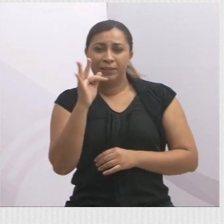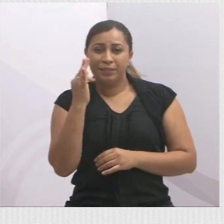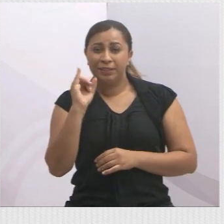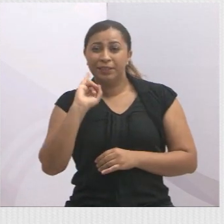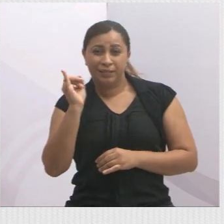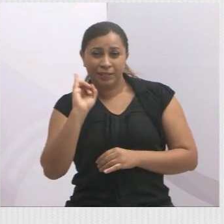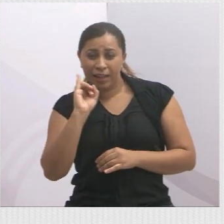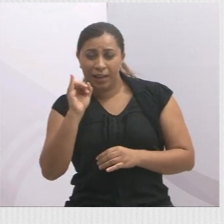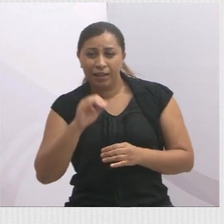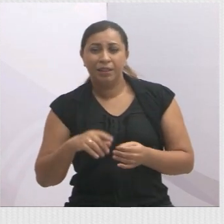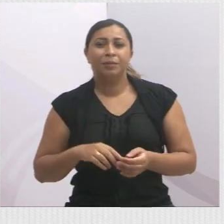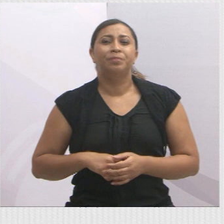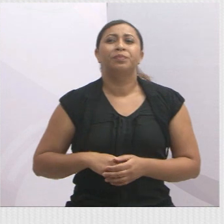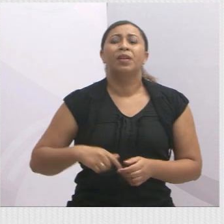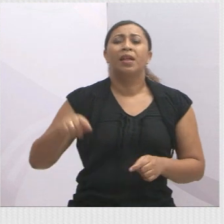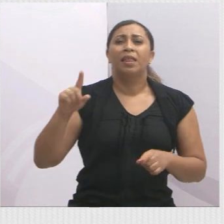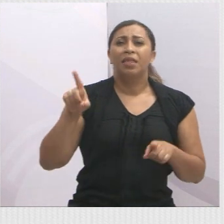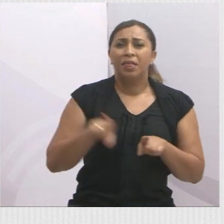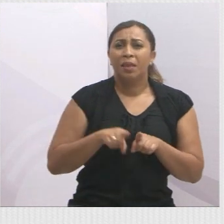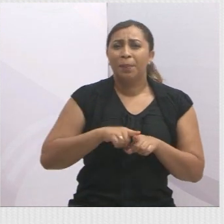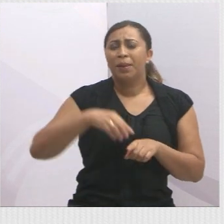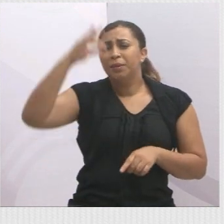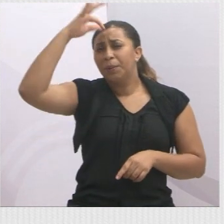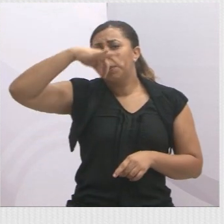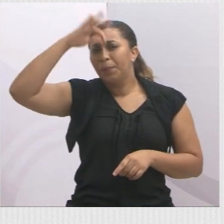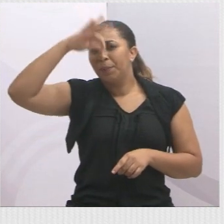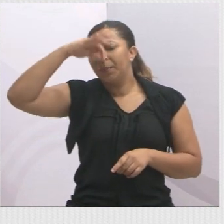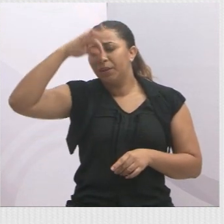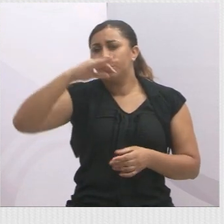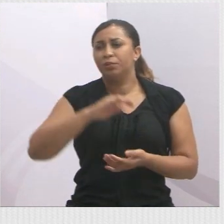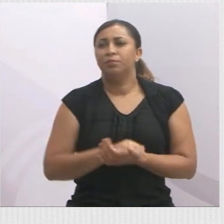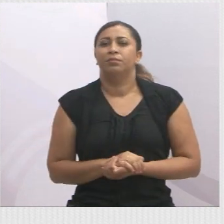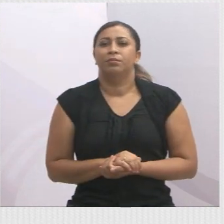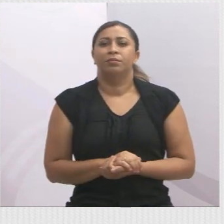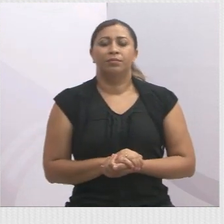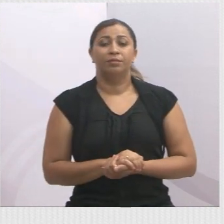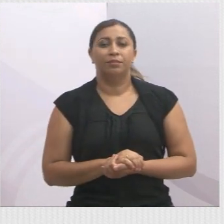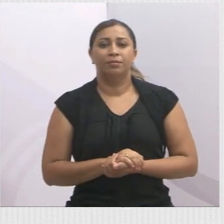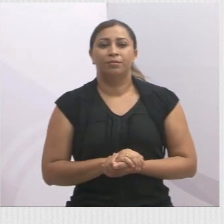também na América do Sul, Uruguai, na Argentina e no Peru.